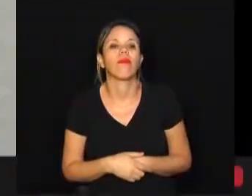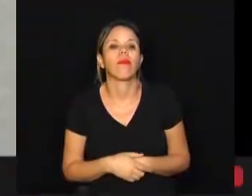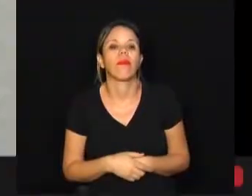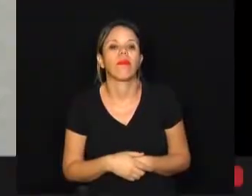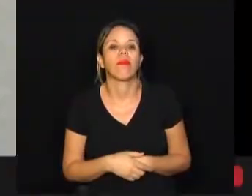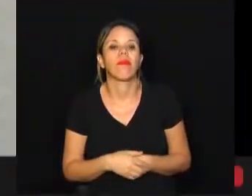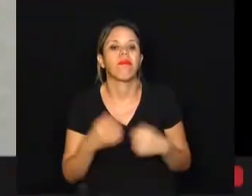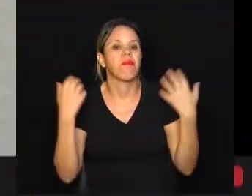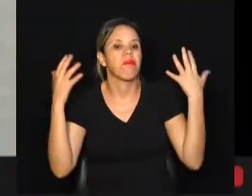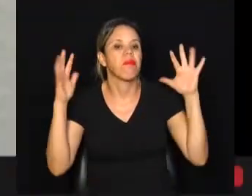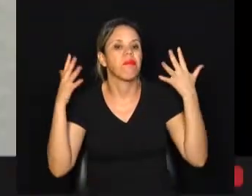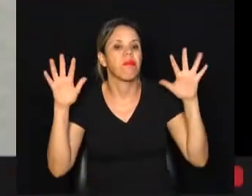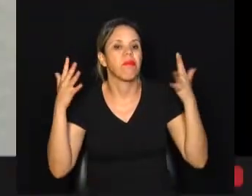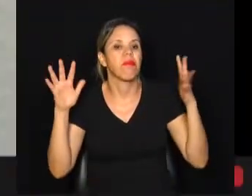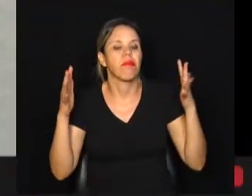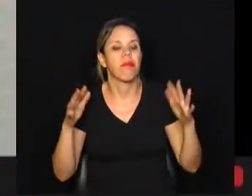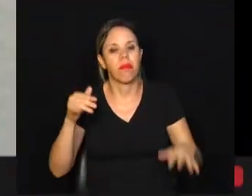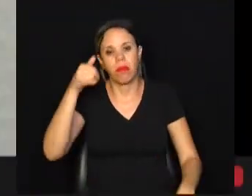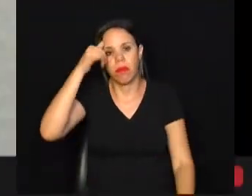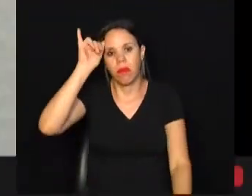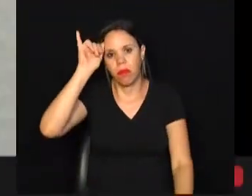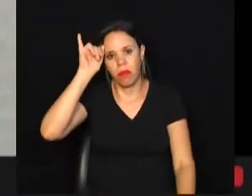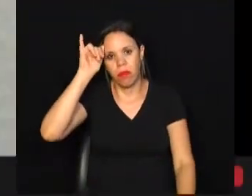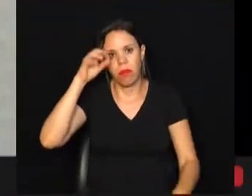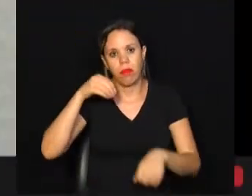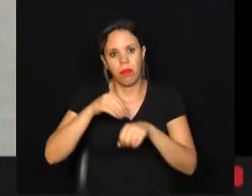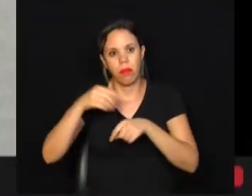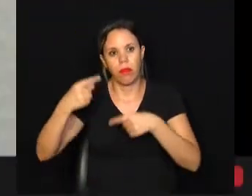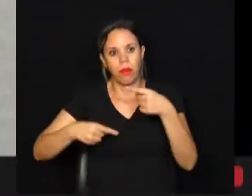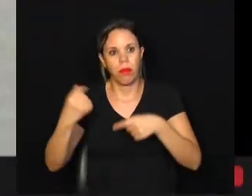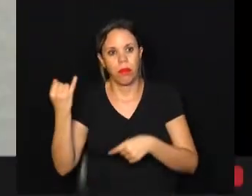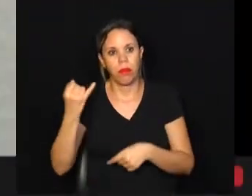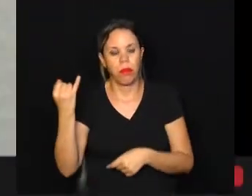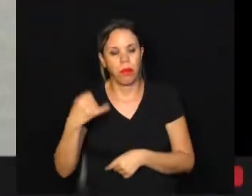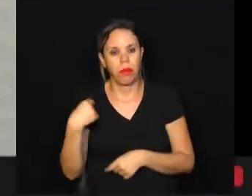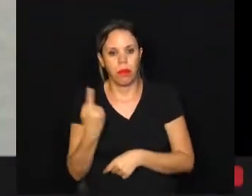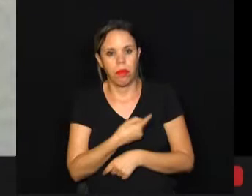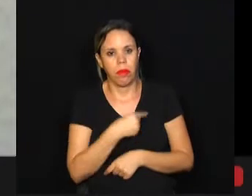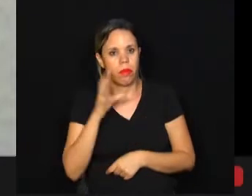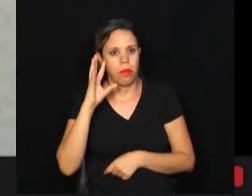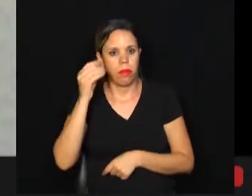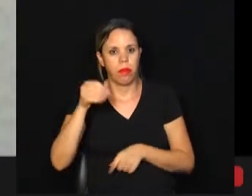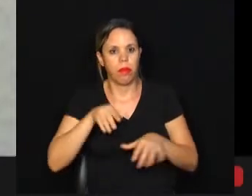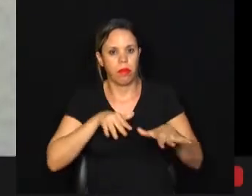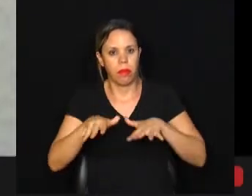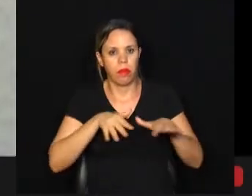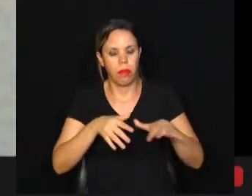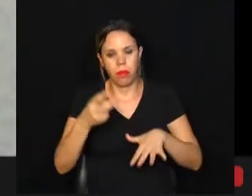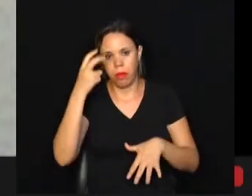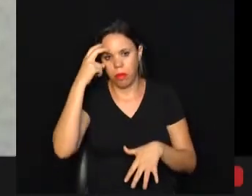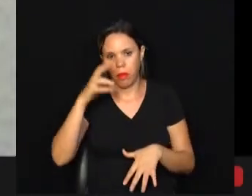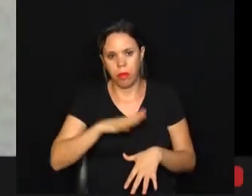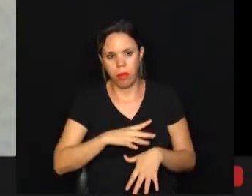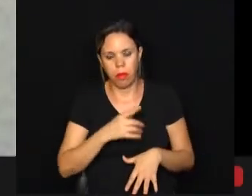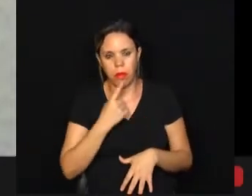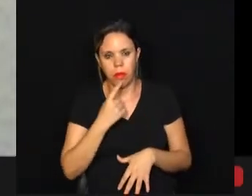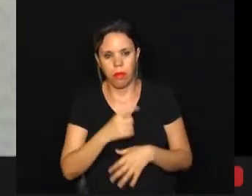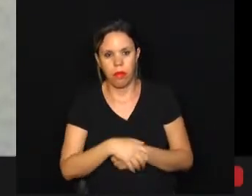Quero parabenizar aqui o Paulo por trazer esse debate que é importantíssimo para a gente entender os movimentos culturais da cidade de